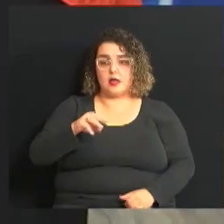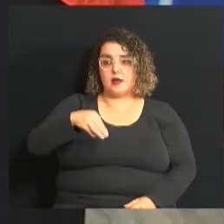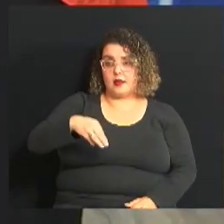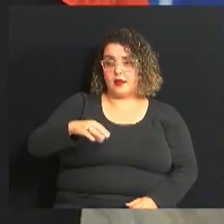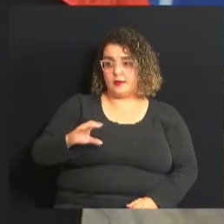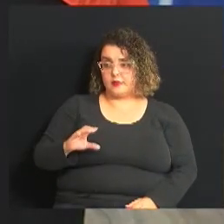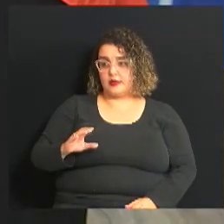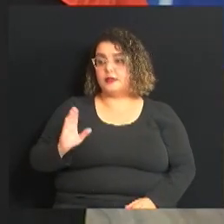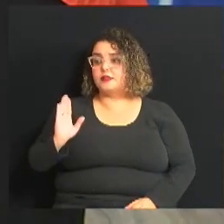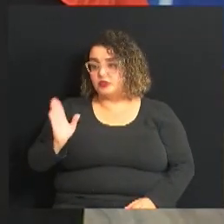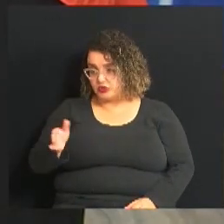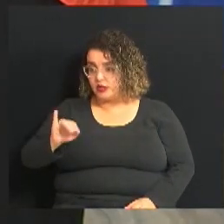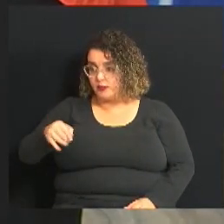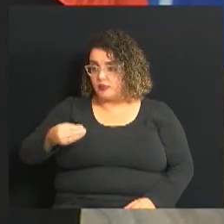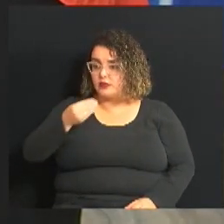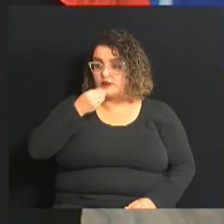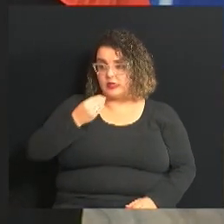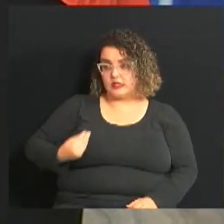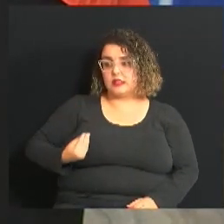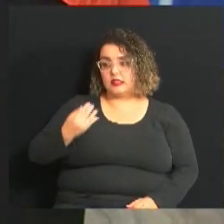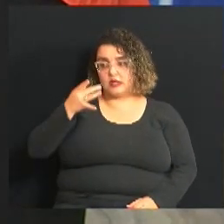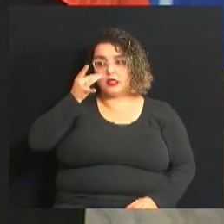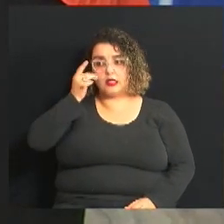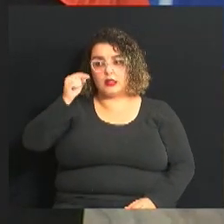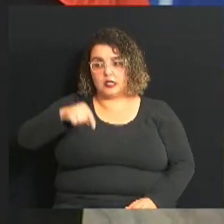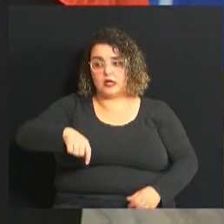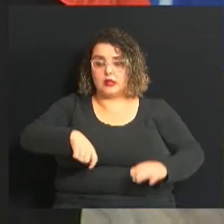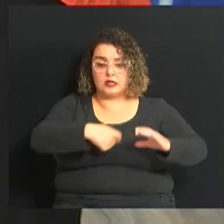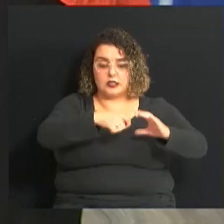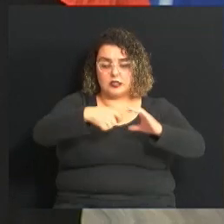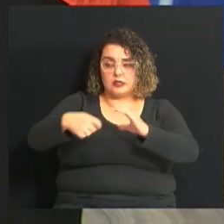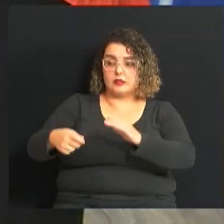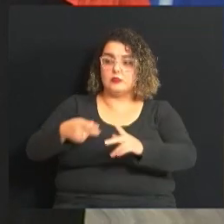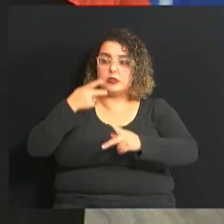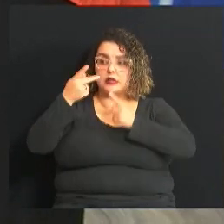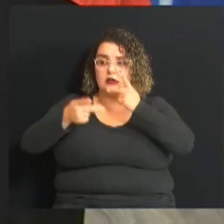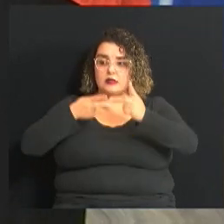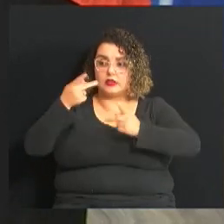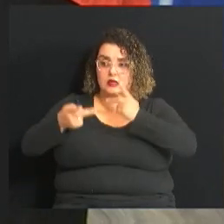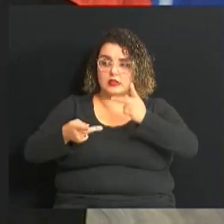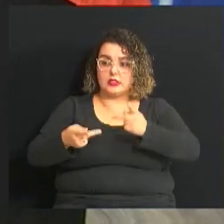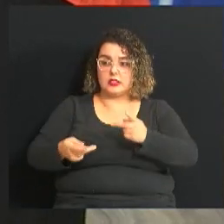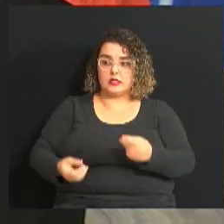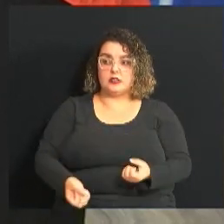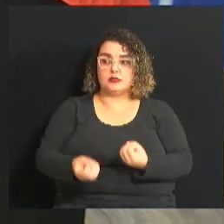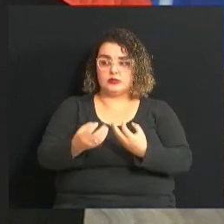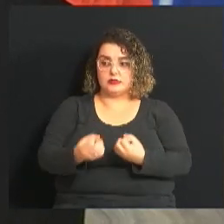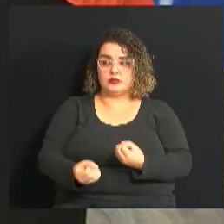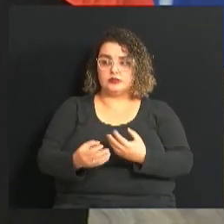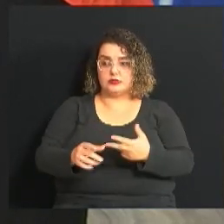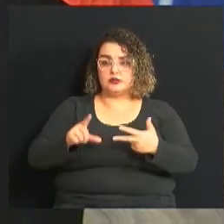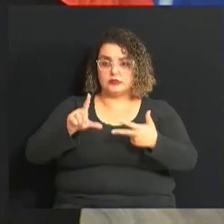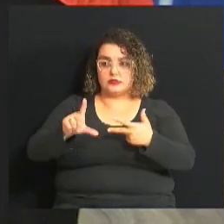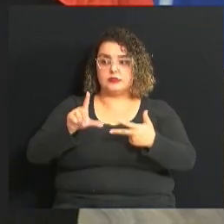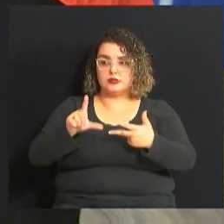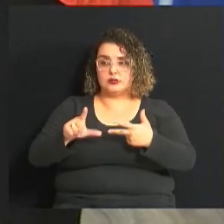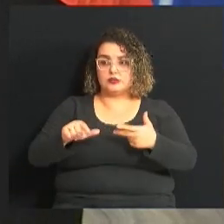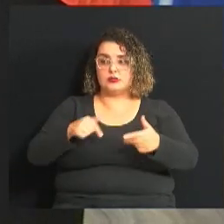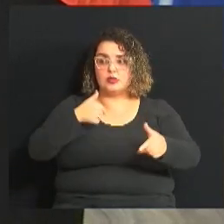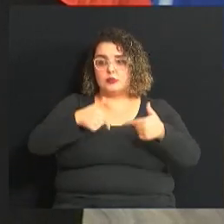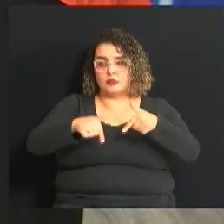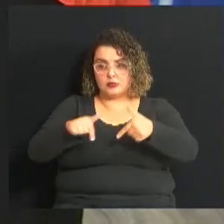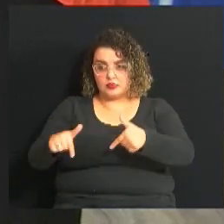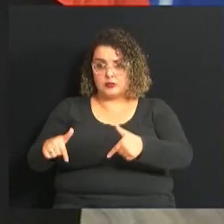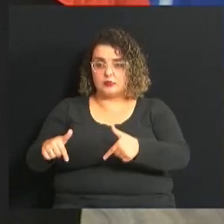eu já quero aproveitar sua presença aqui nos nossos estúdios para nós pararmos das notícias do Legislativo sobre o trabalho